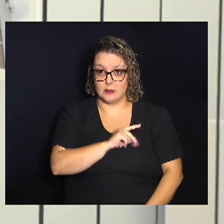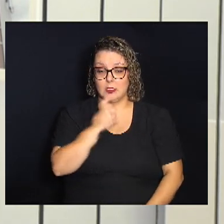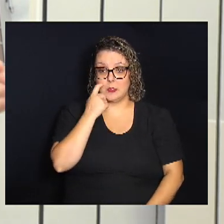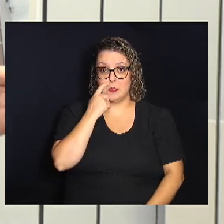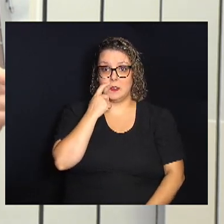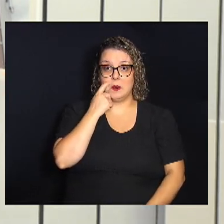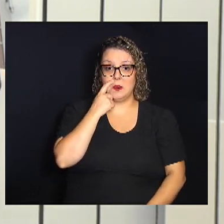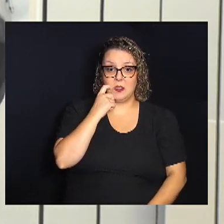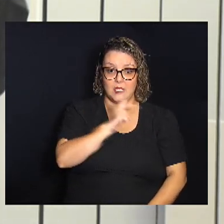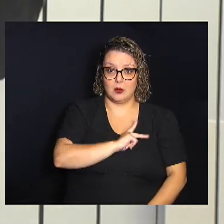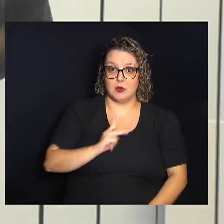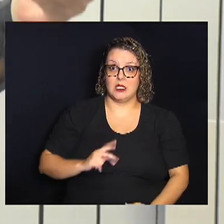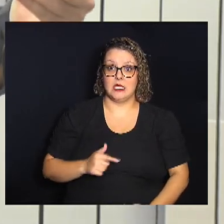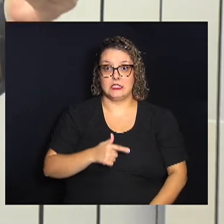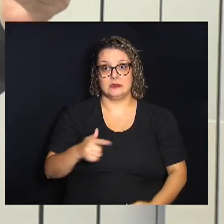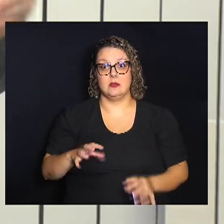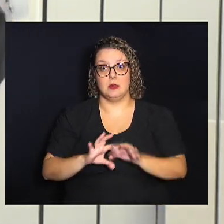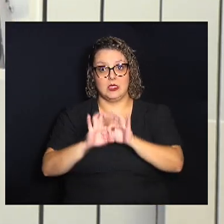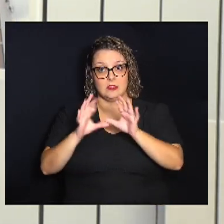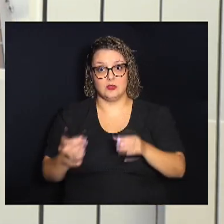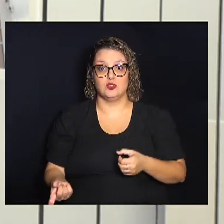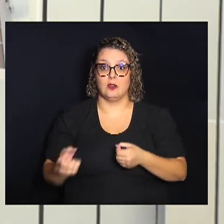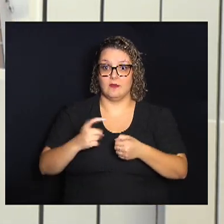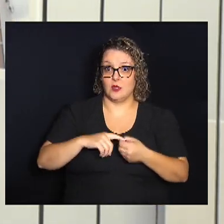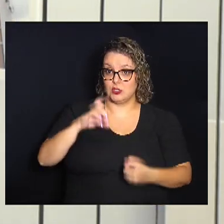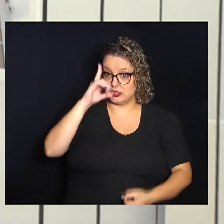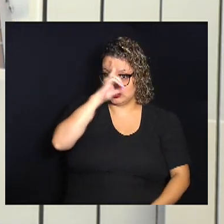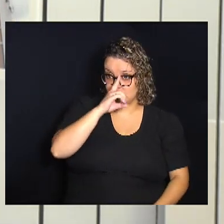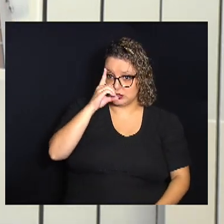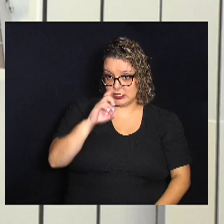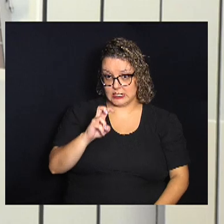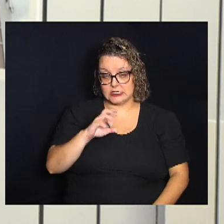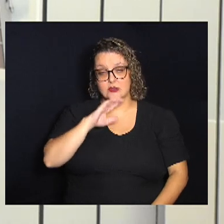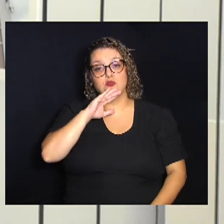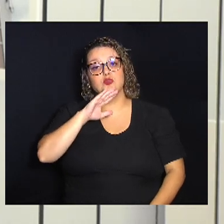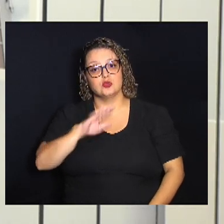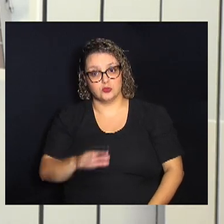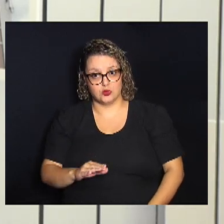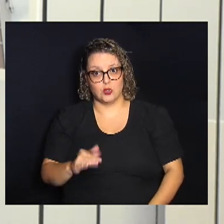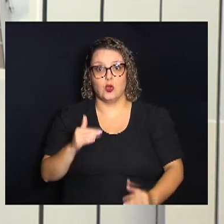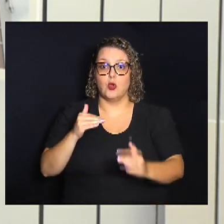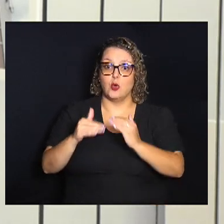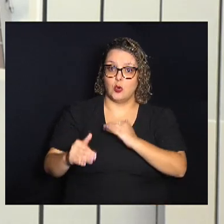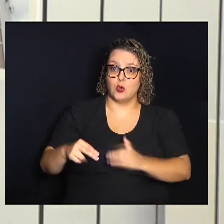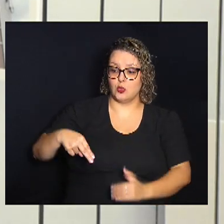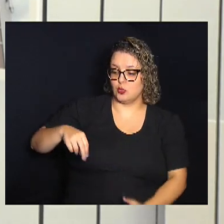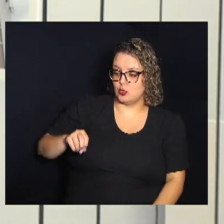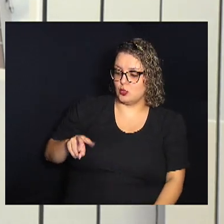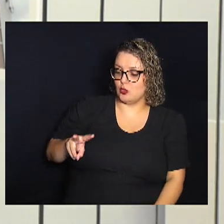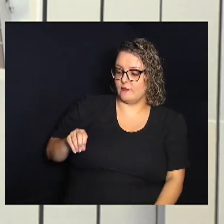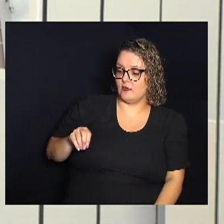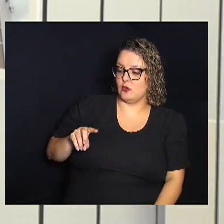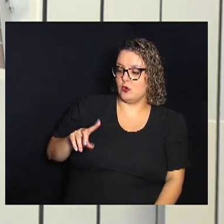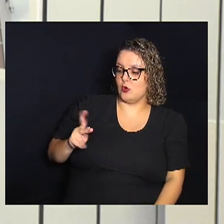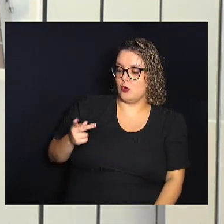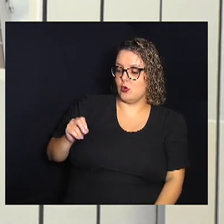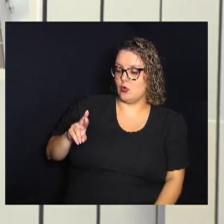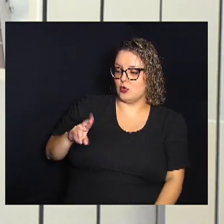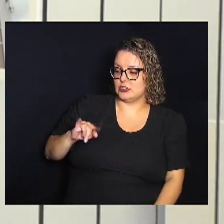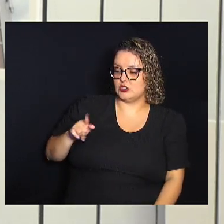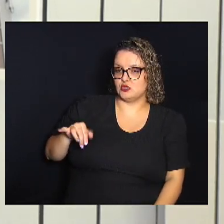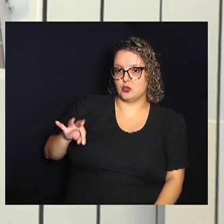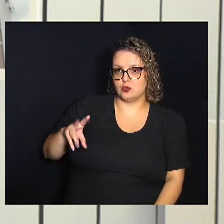tem a semana livre, só volta a campo no domingo, 5 horas da tarde, contra o Novo Horizontino, aqui em Campinas, no estádio